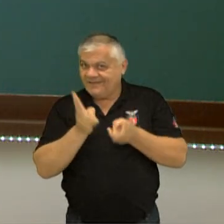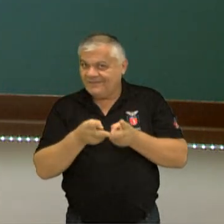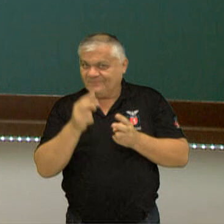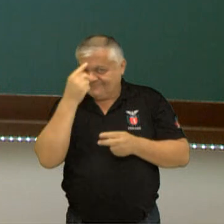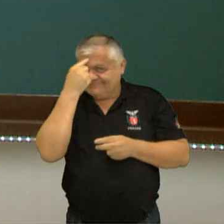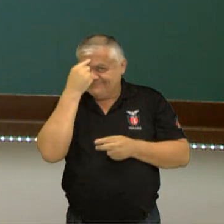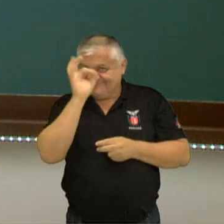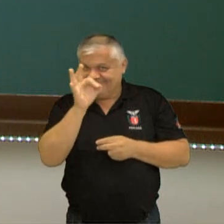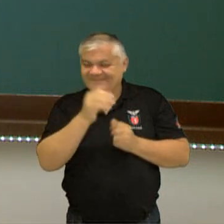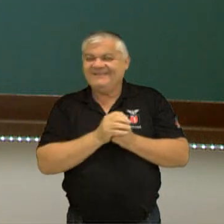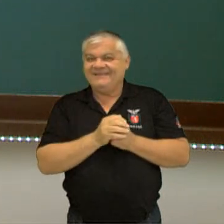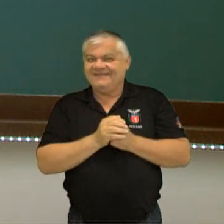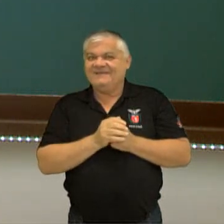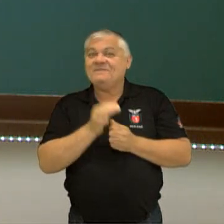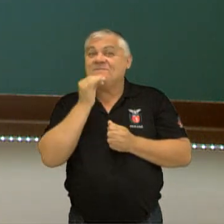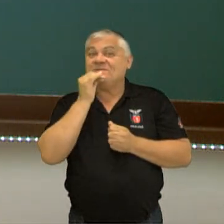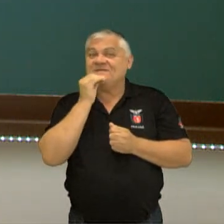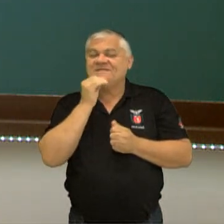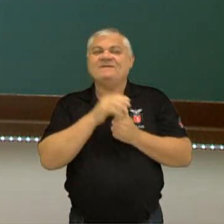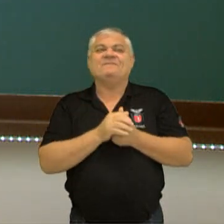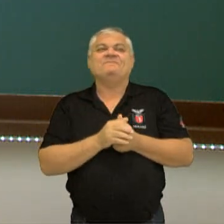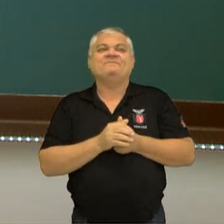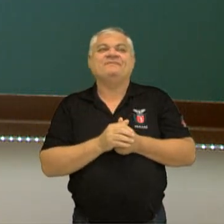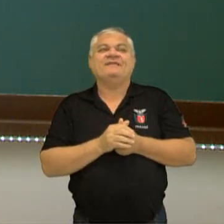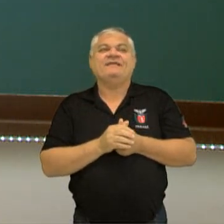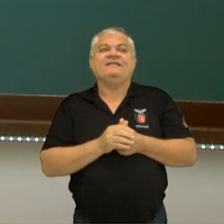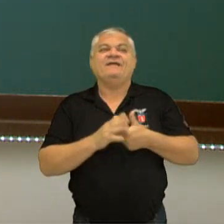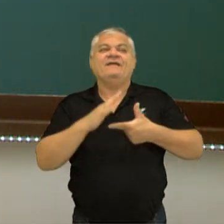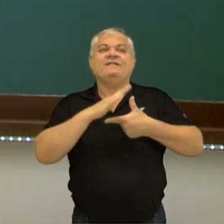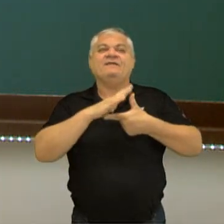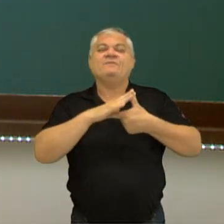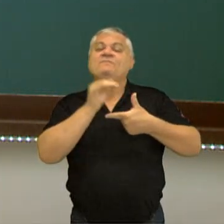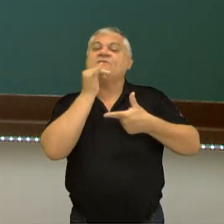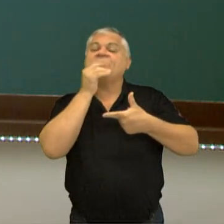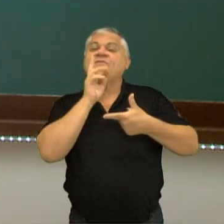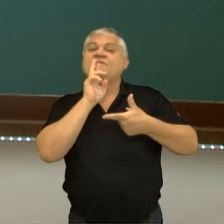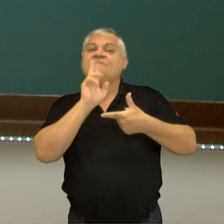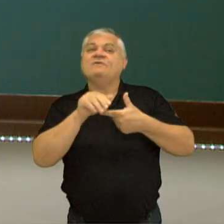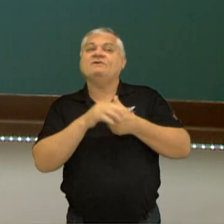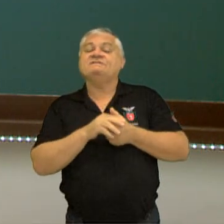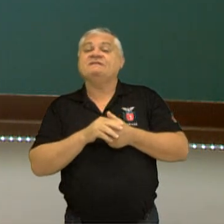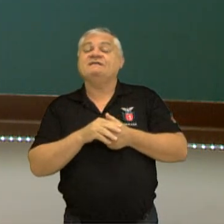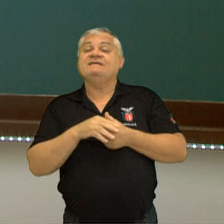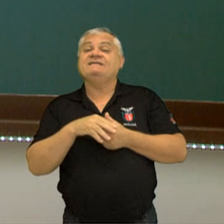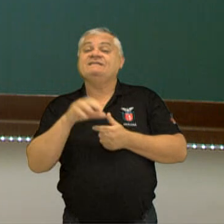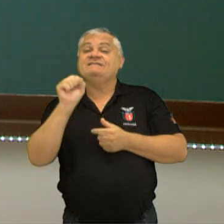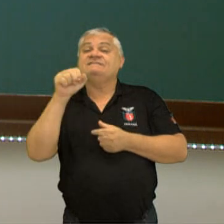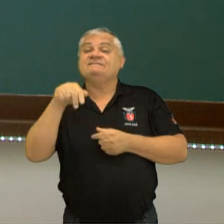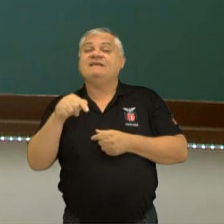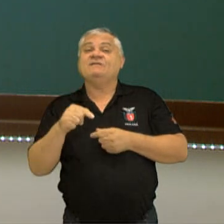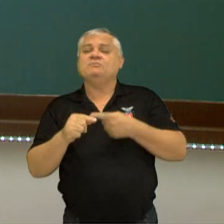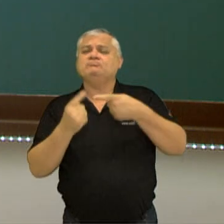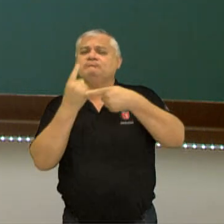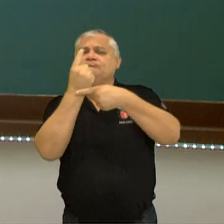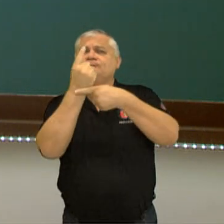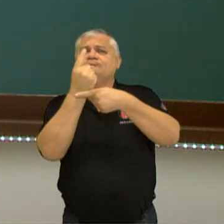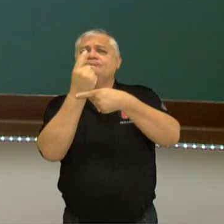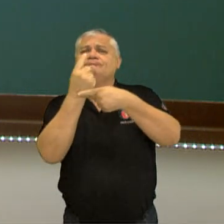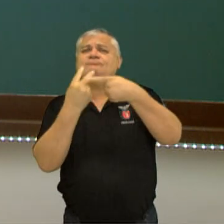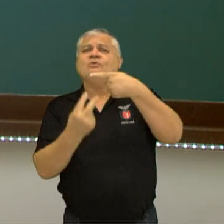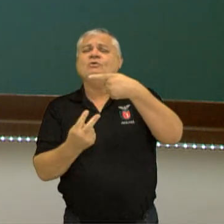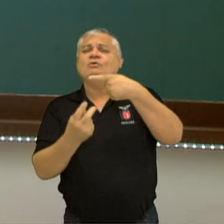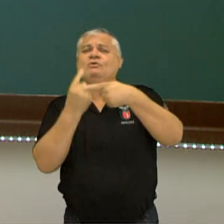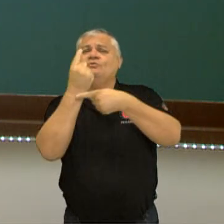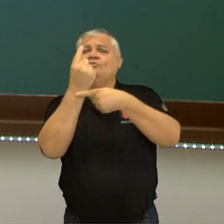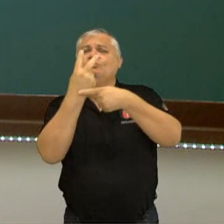lá do triângulo retângulo na circunferência trigonométrica. Então, a gente sabe que o seno desse ângulo é menos meio porque veio no enunciado. Então,